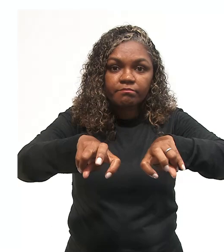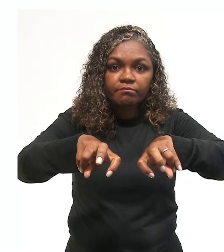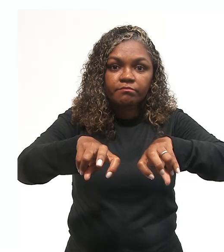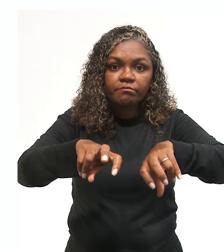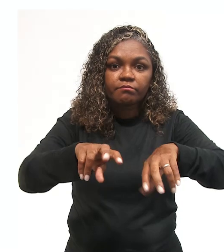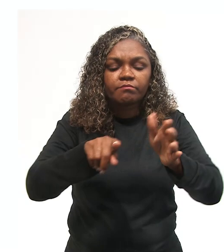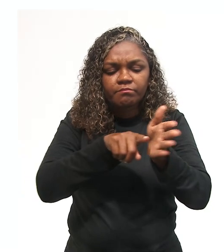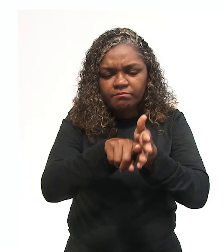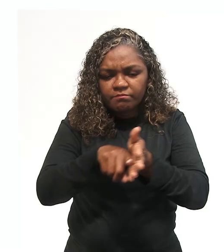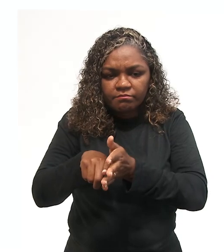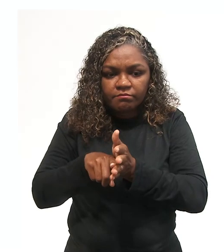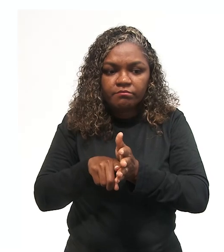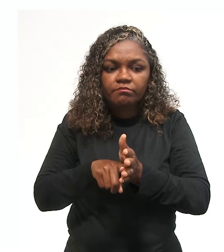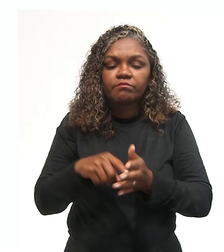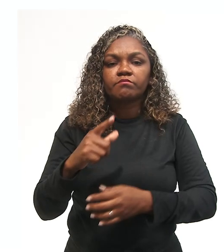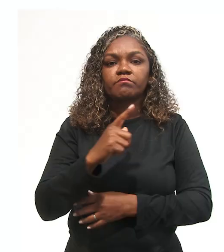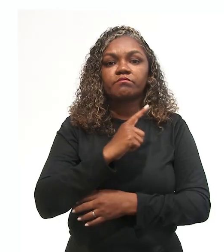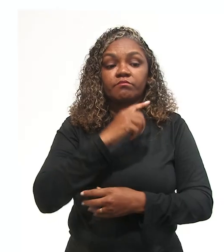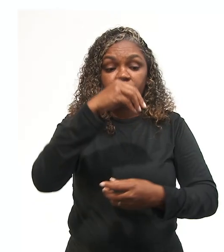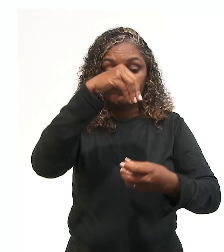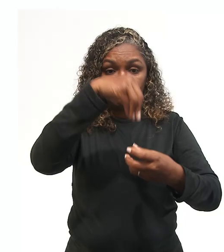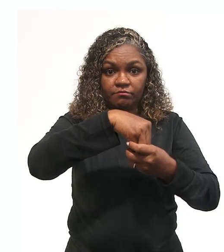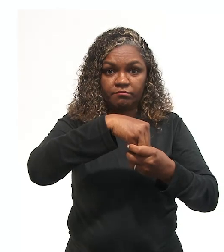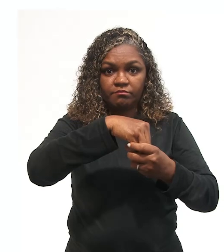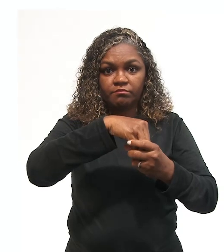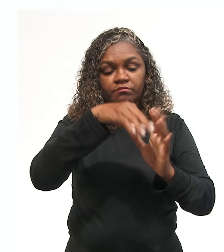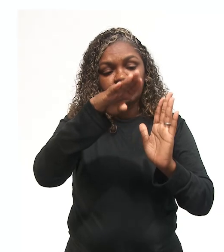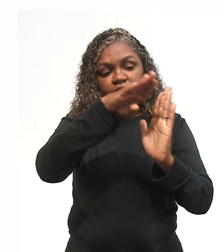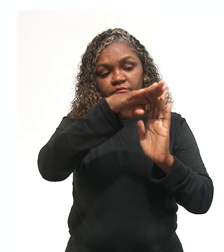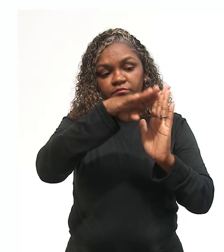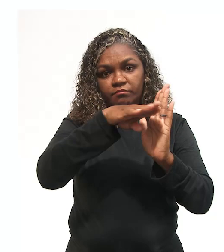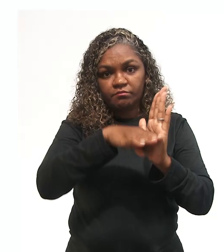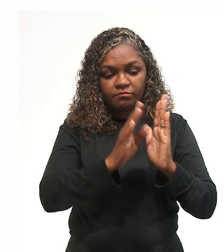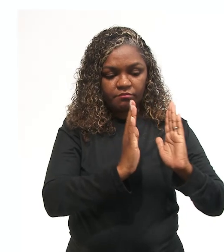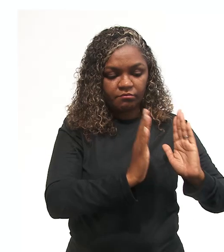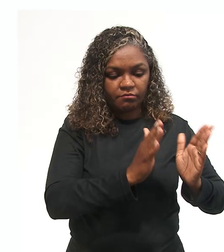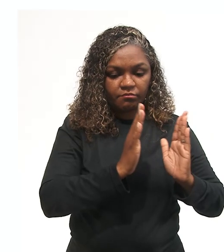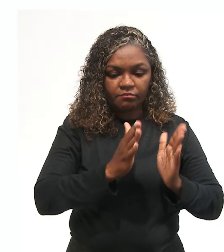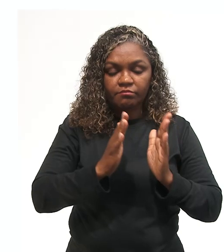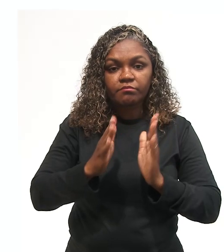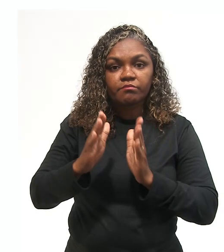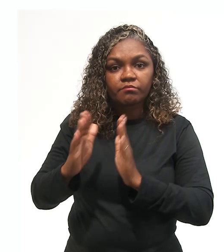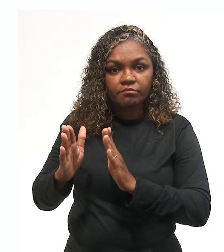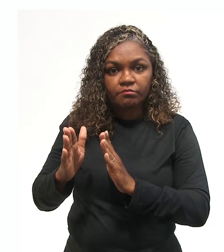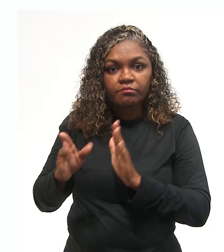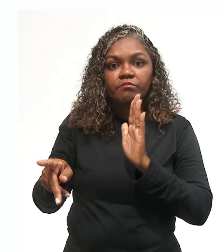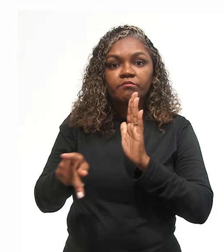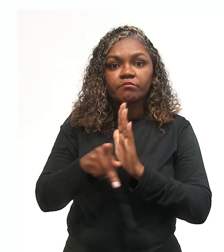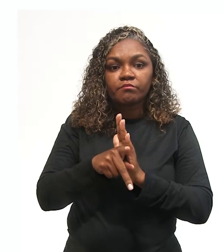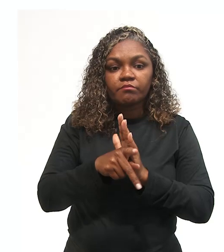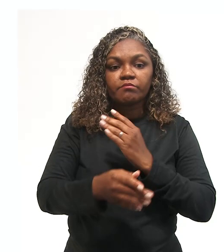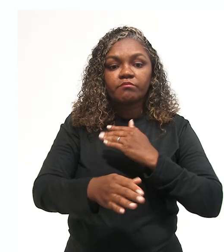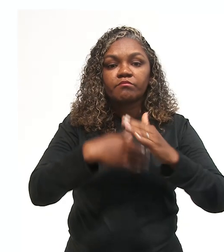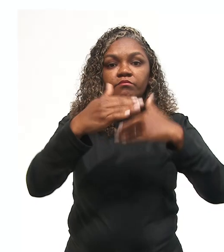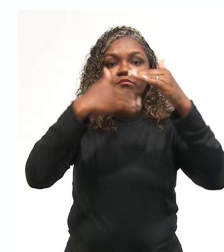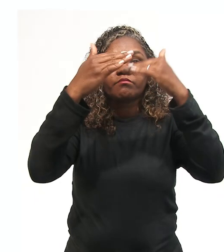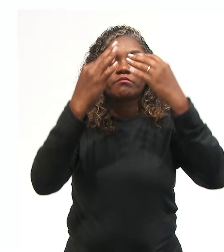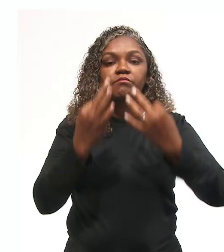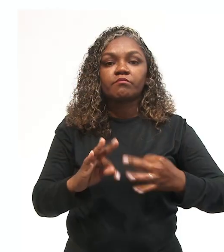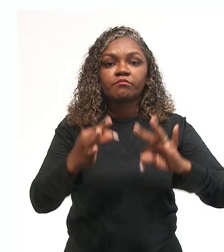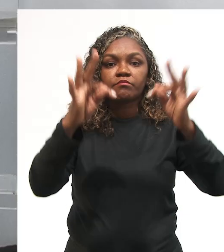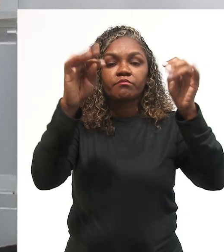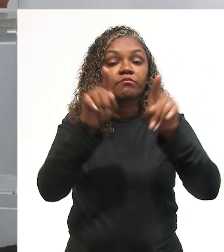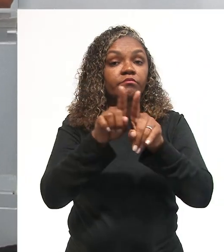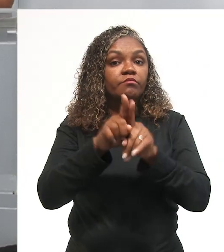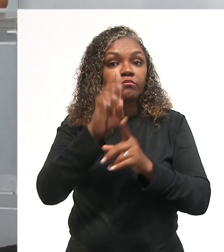as etapas para a construção do conhecimento científico ou desenvolvimento tecnológico,